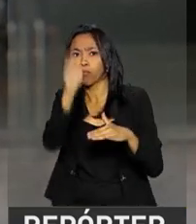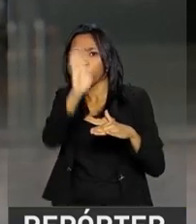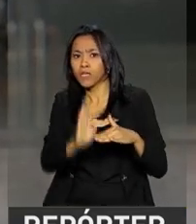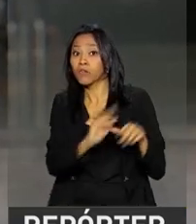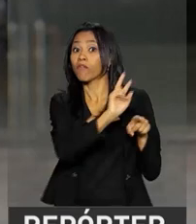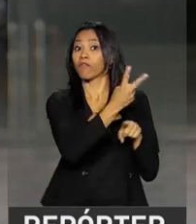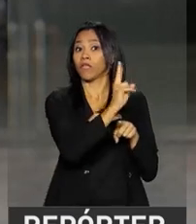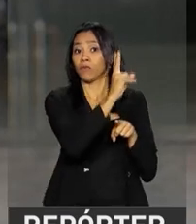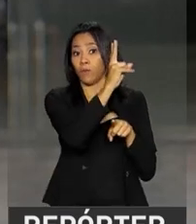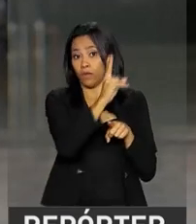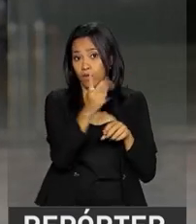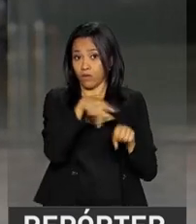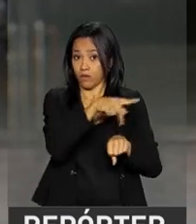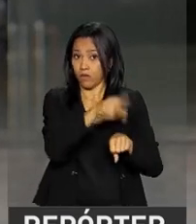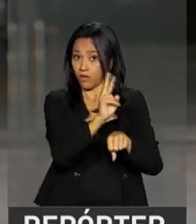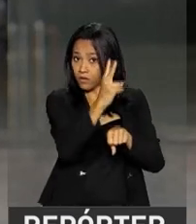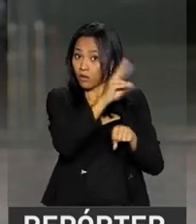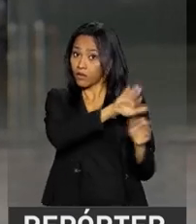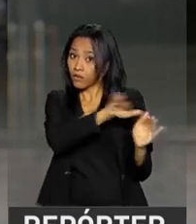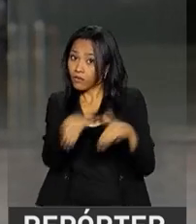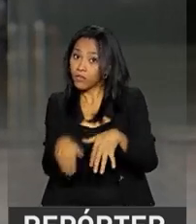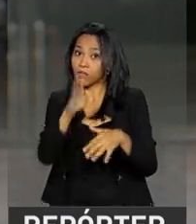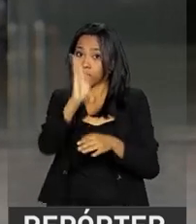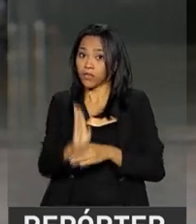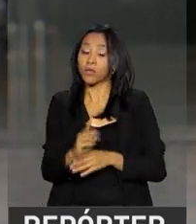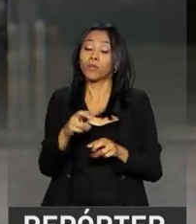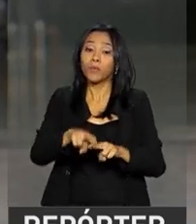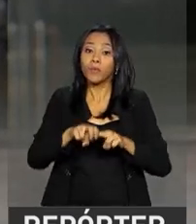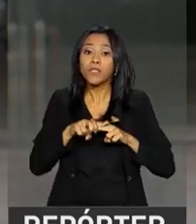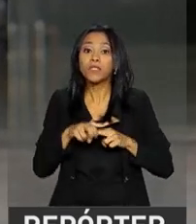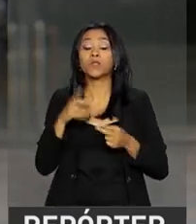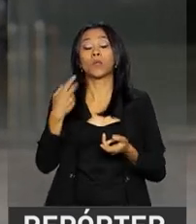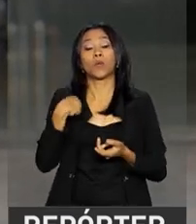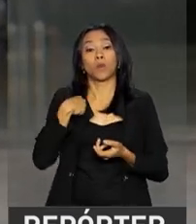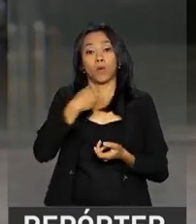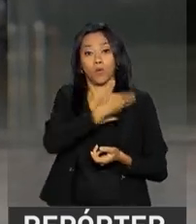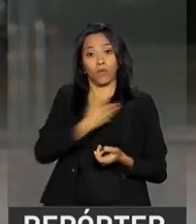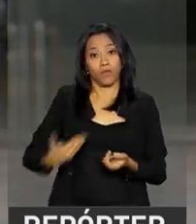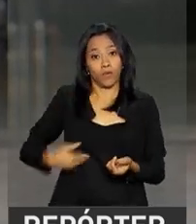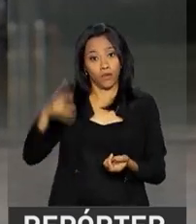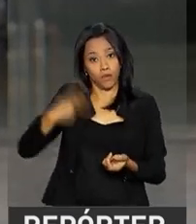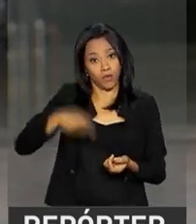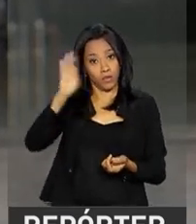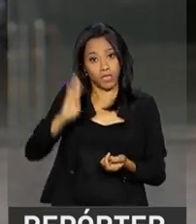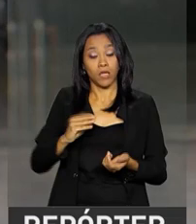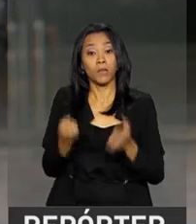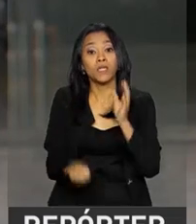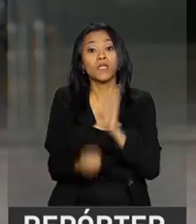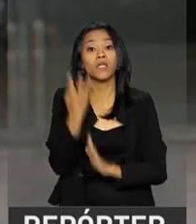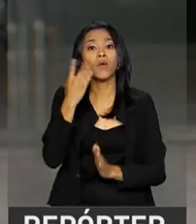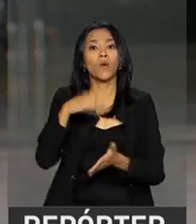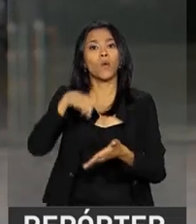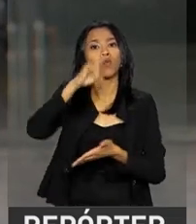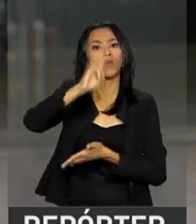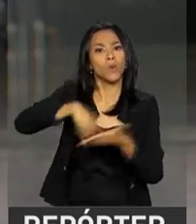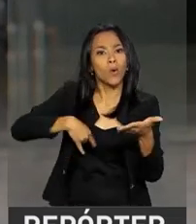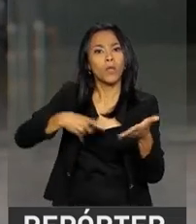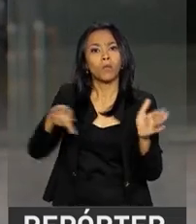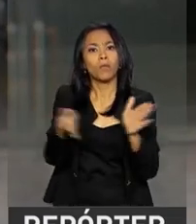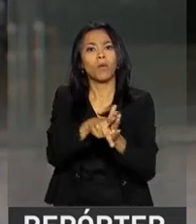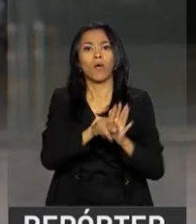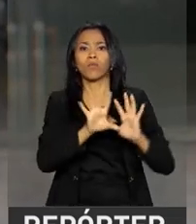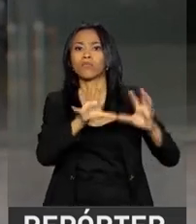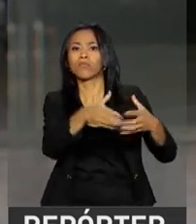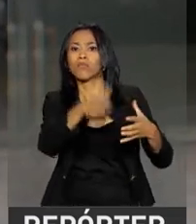permanentemente e por isso o estado criou uma identidade provisória para que se possa saber quem são essas pessoas e a situação